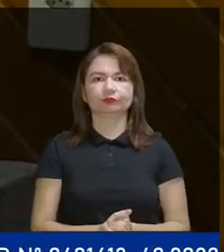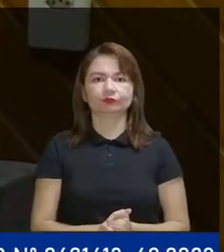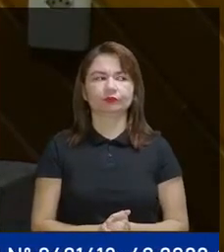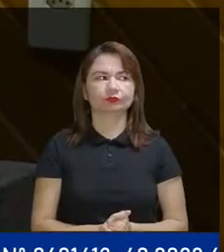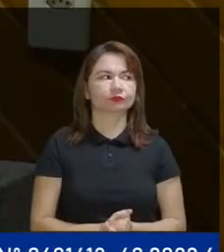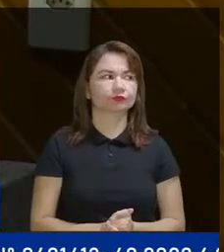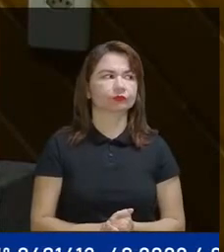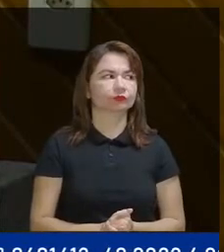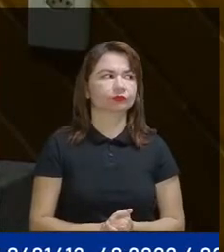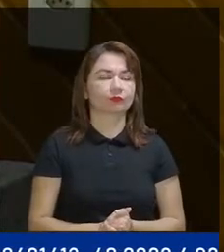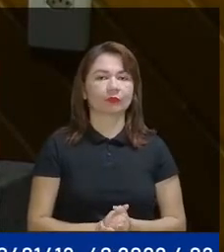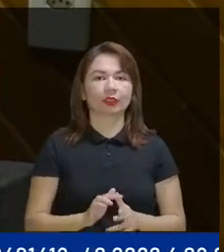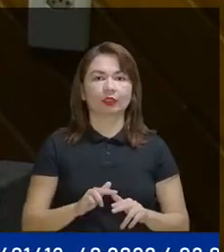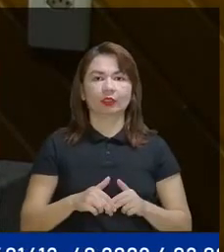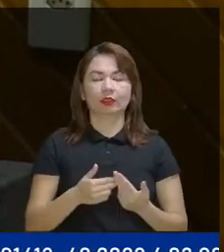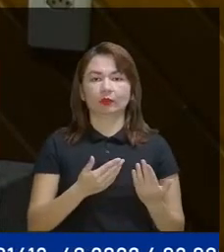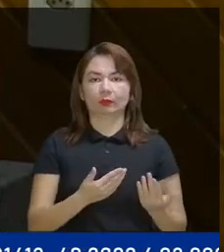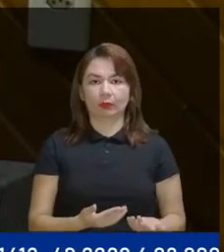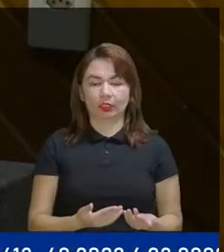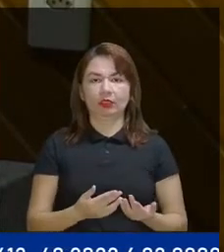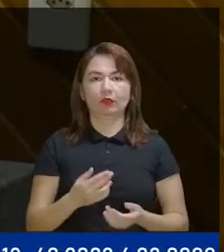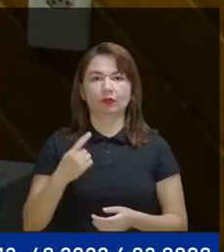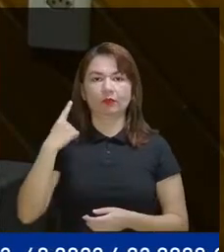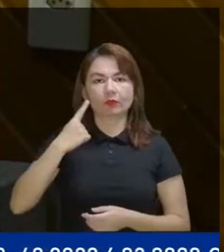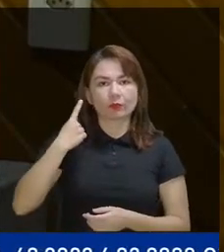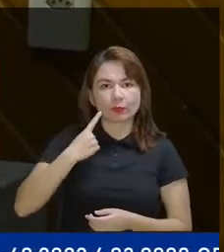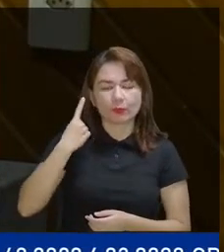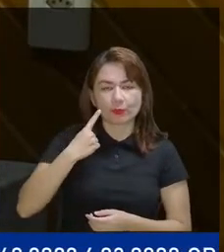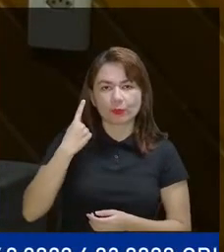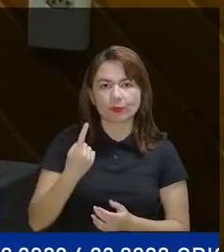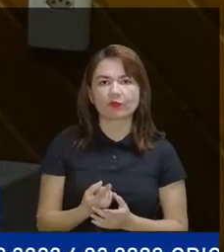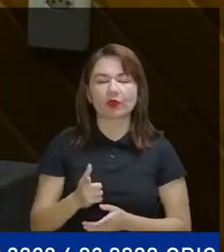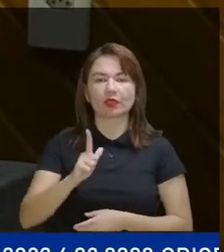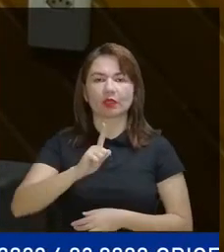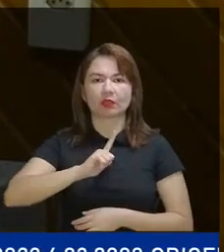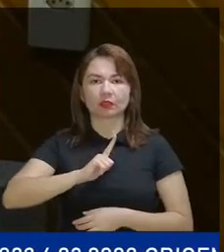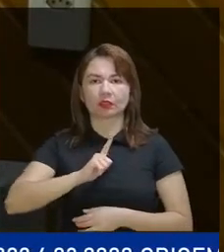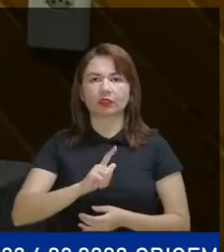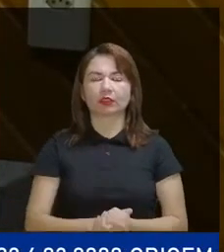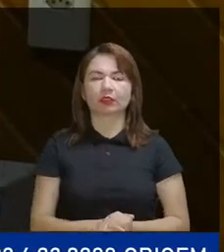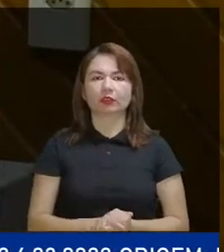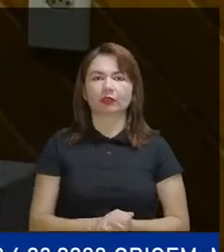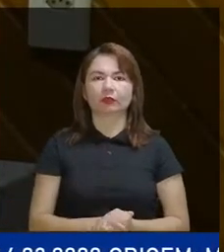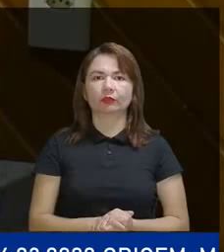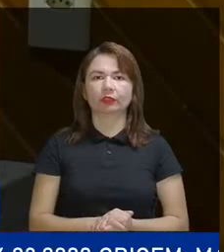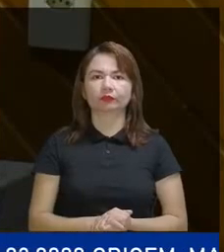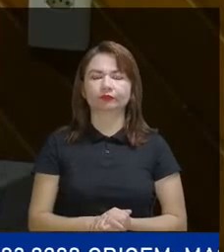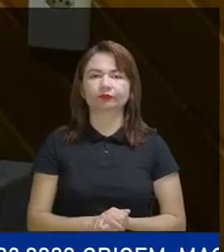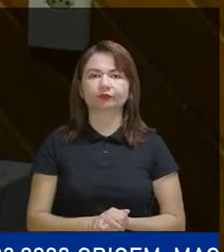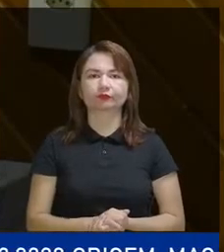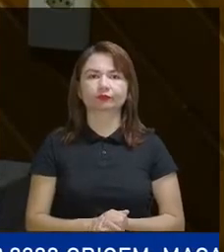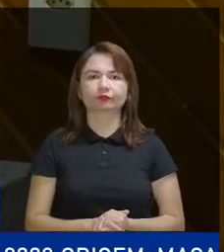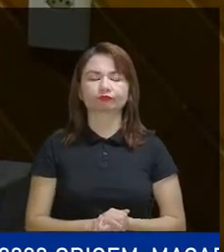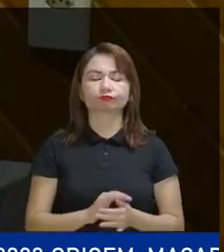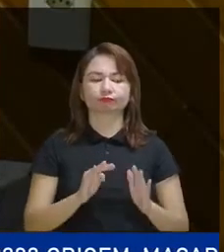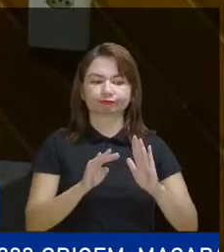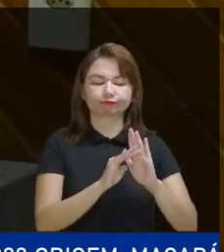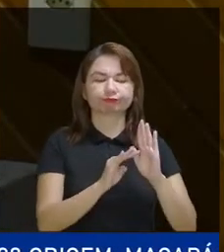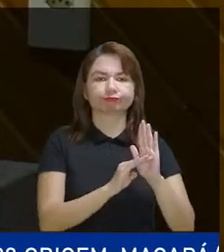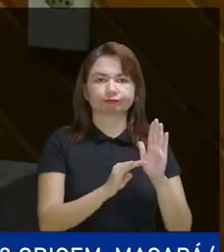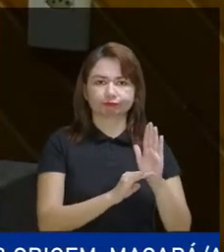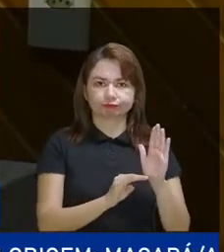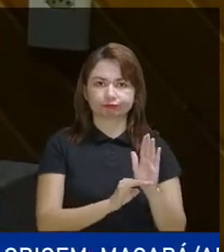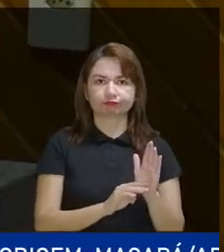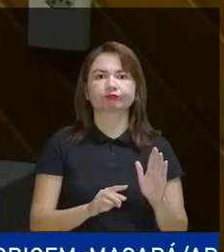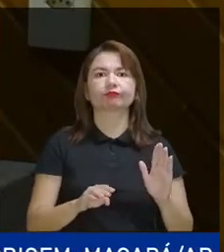manifestado pela ilustre advogada recorrente, houve uma questão de ordem, também teve